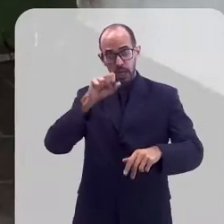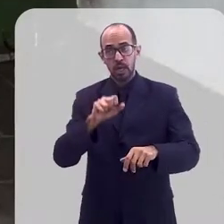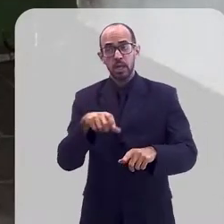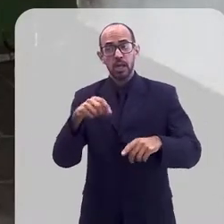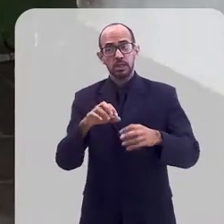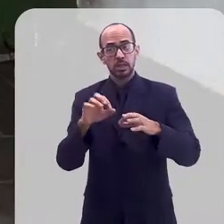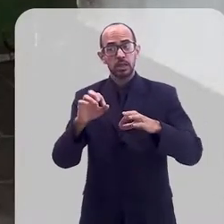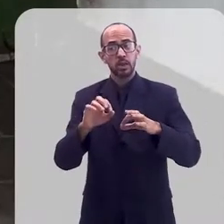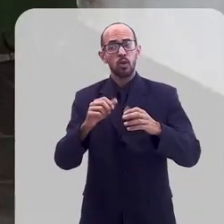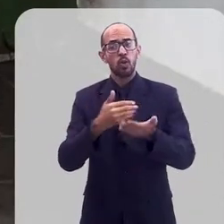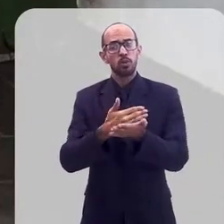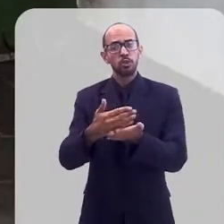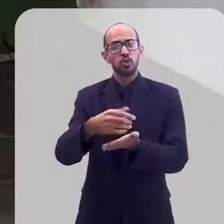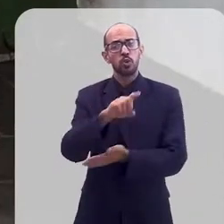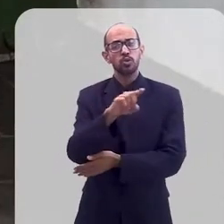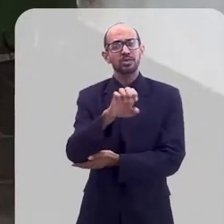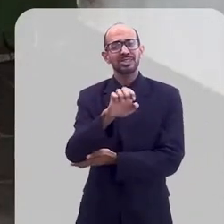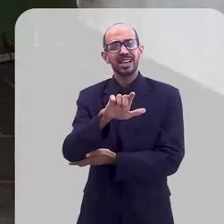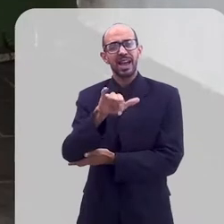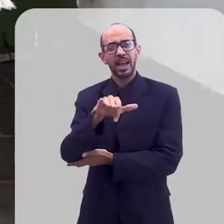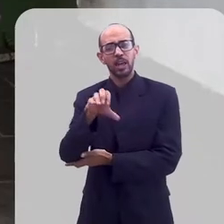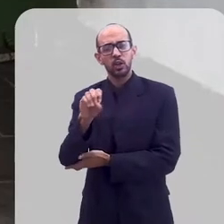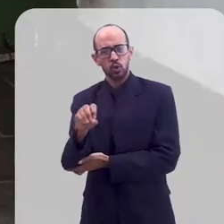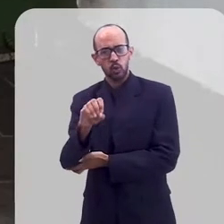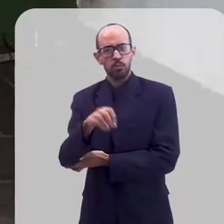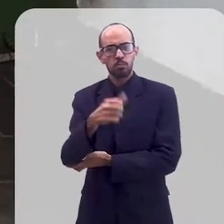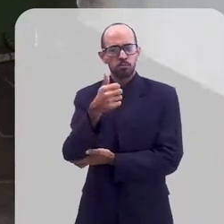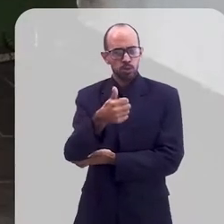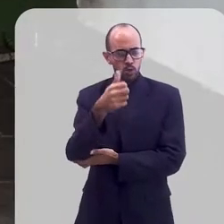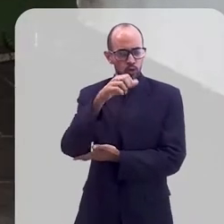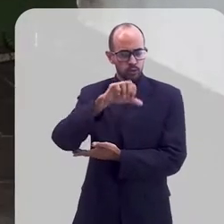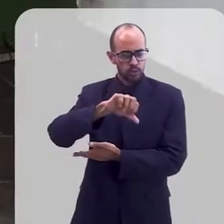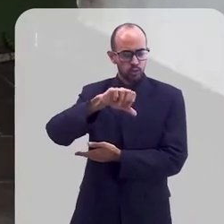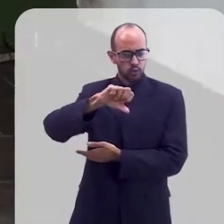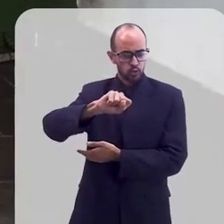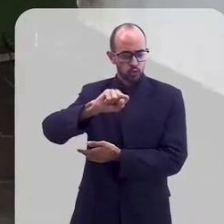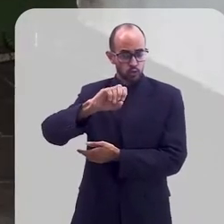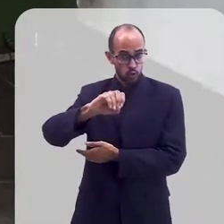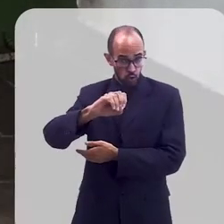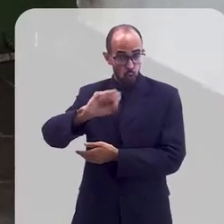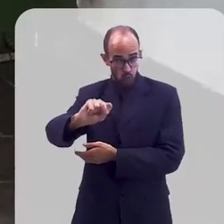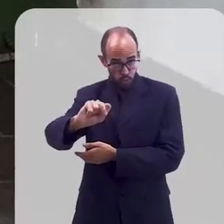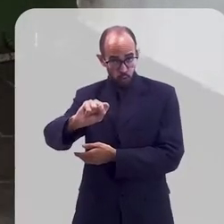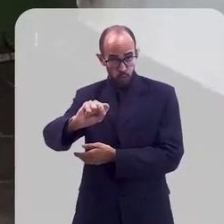organização, nasceu com Zélio em 1908, em São Gonçalo, né?